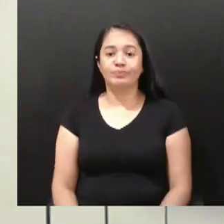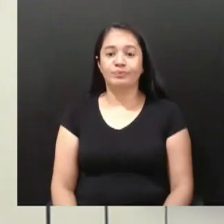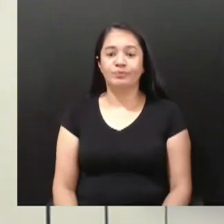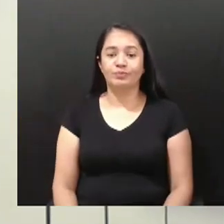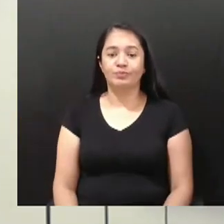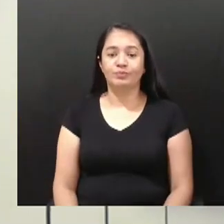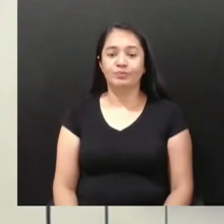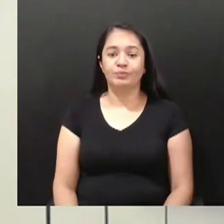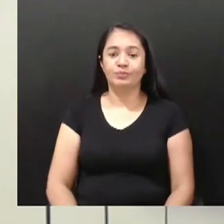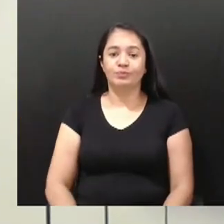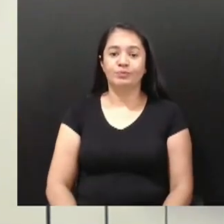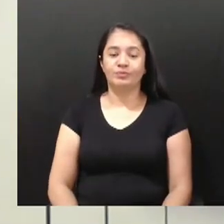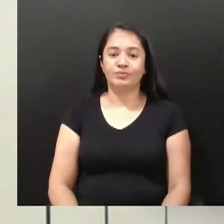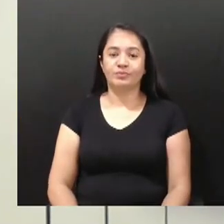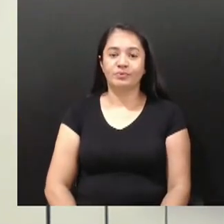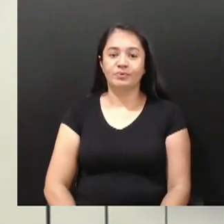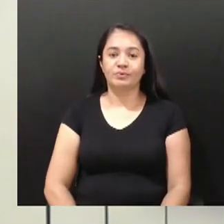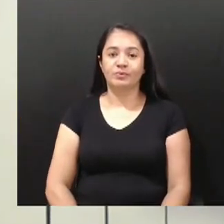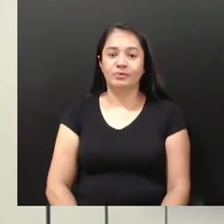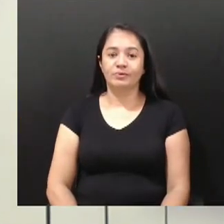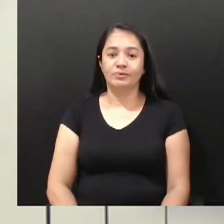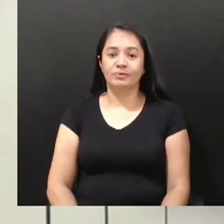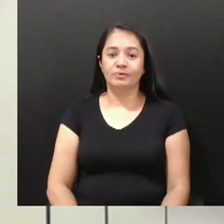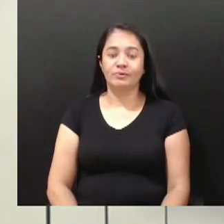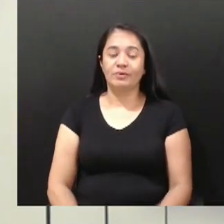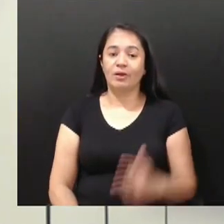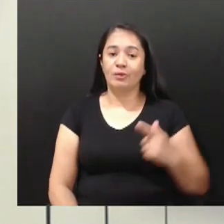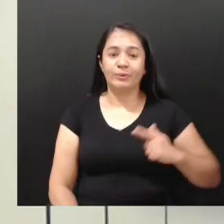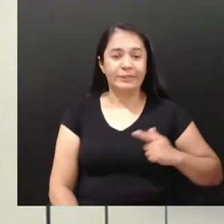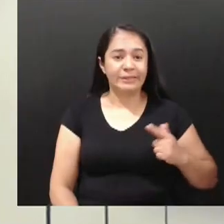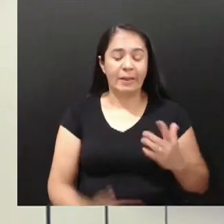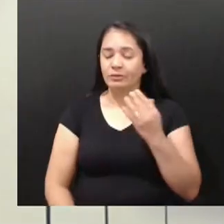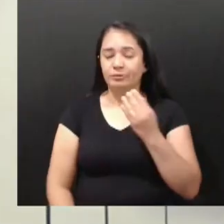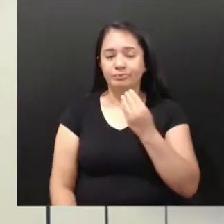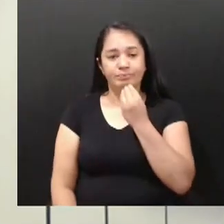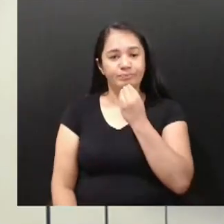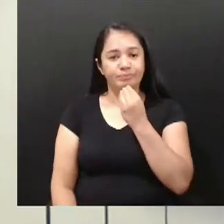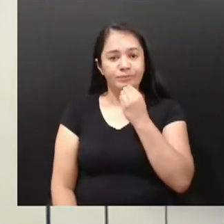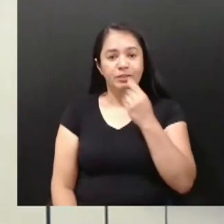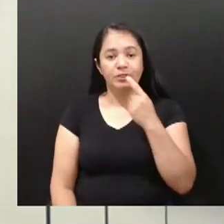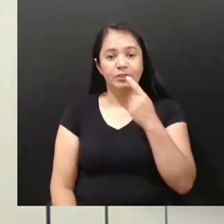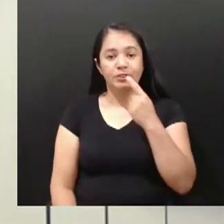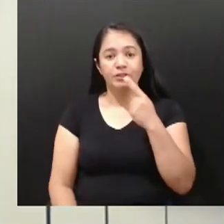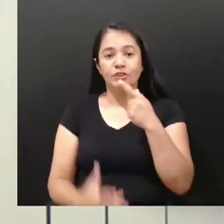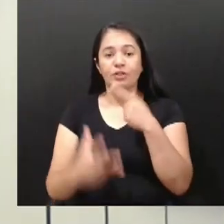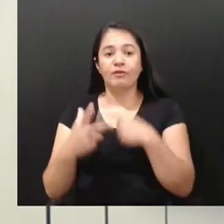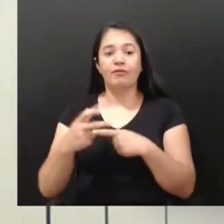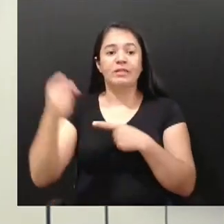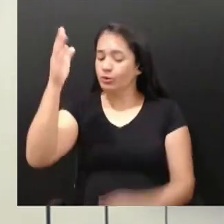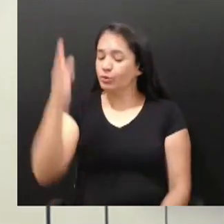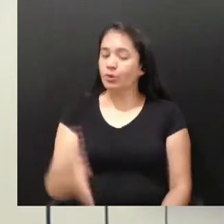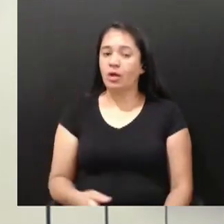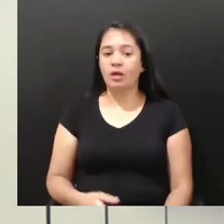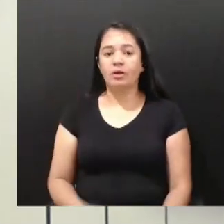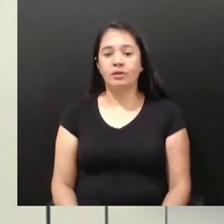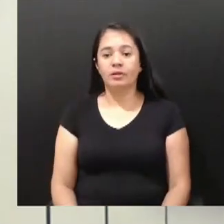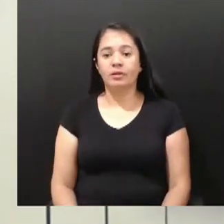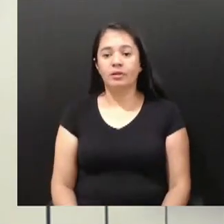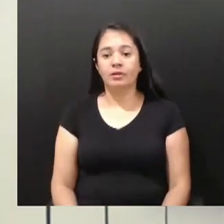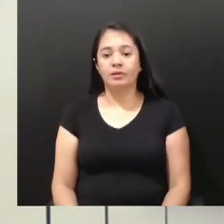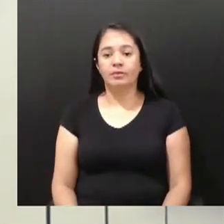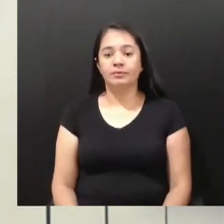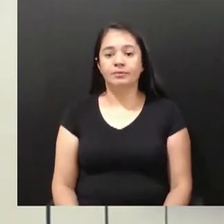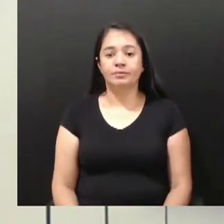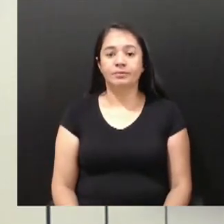Bom, o Guarani desperdiçou uma ótima oportunidade de vencer um adversário direto, na luta pela classificação. Fez um